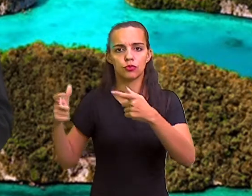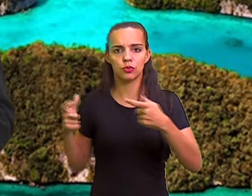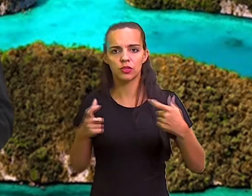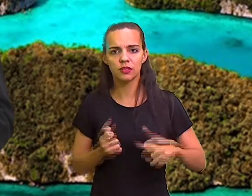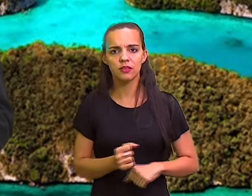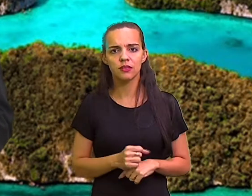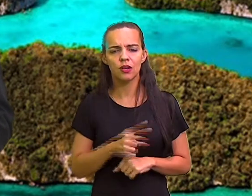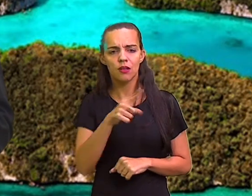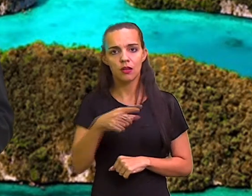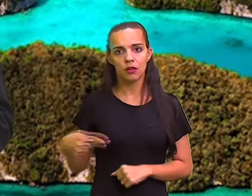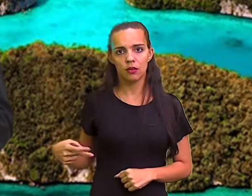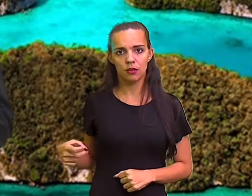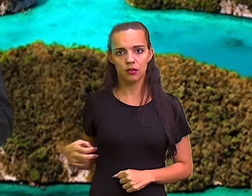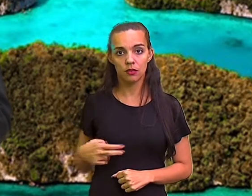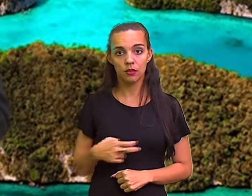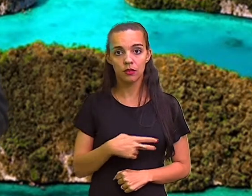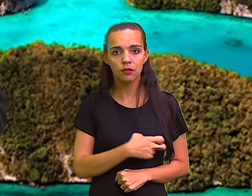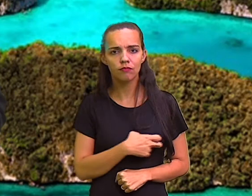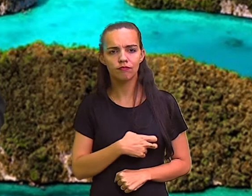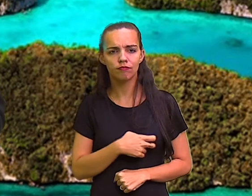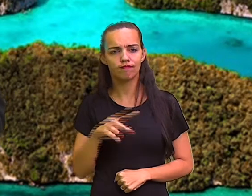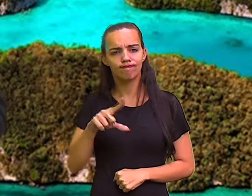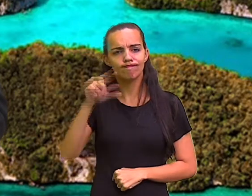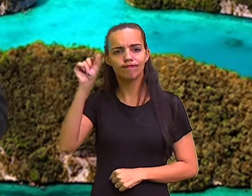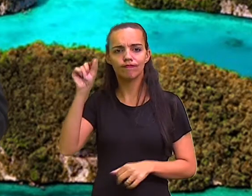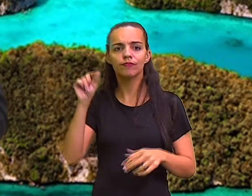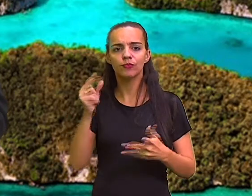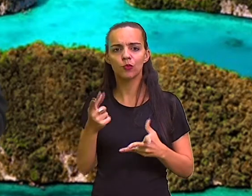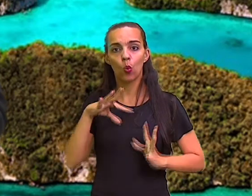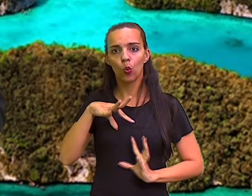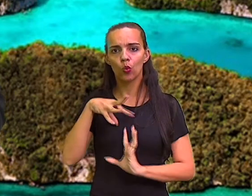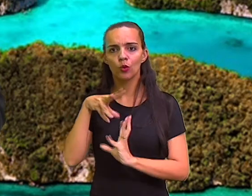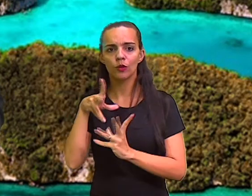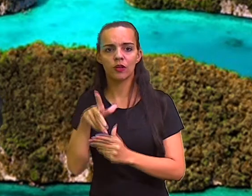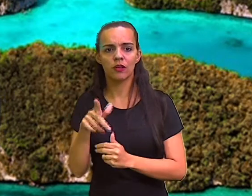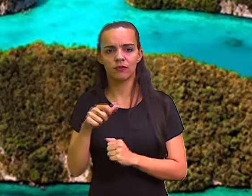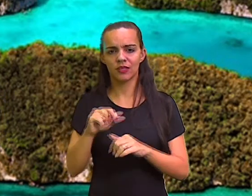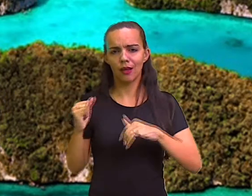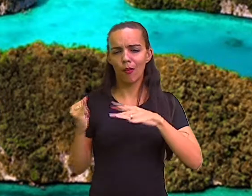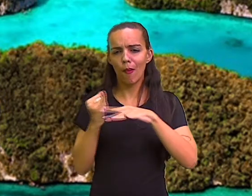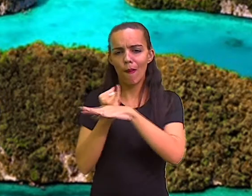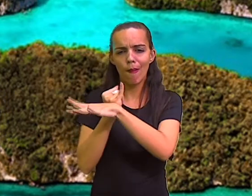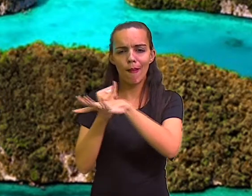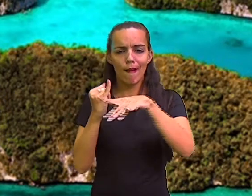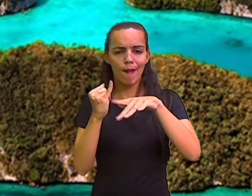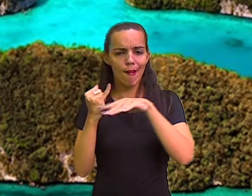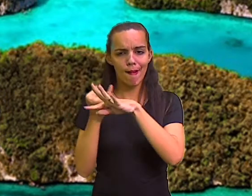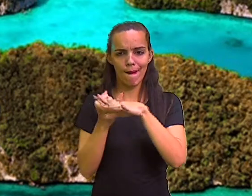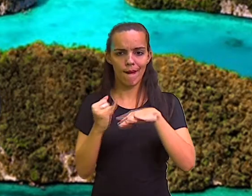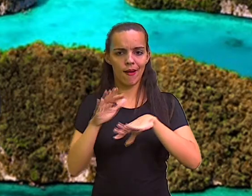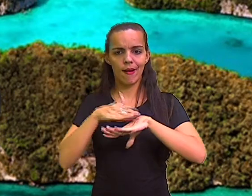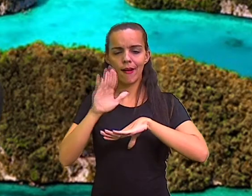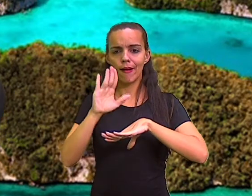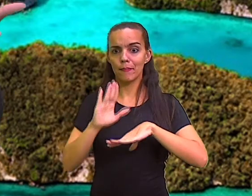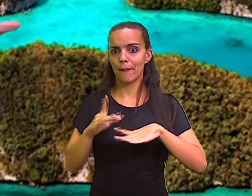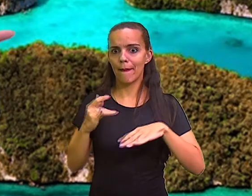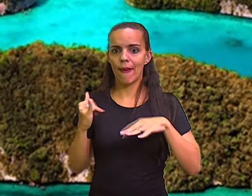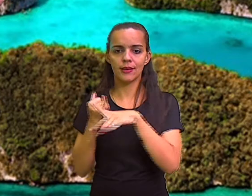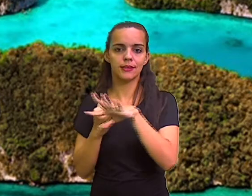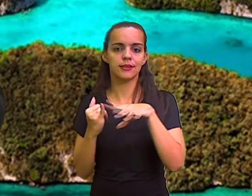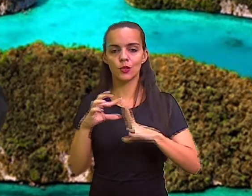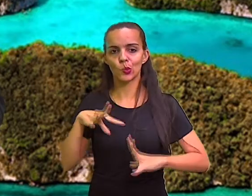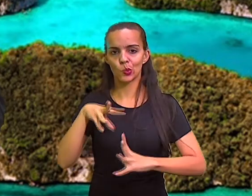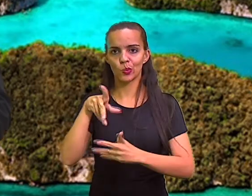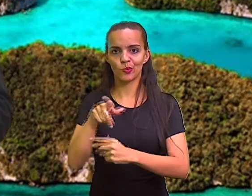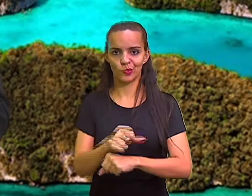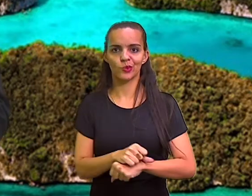A Indonésia é o maior arquipélago do mundo. Então, por isso que tem aquelas mais de